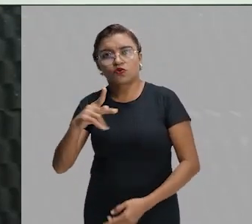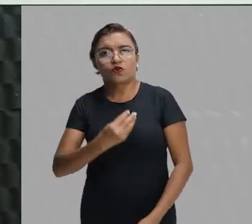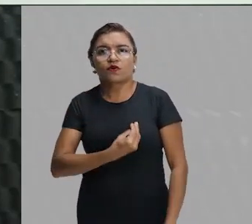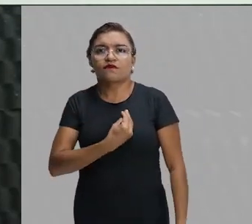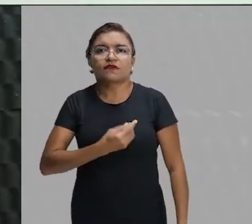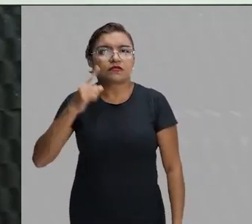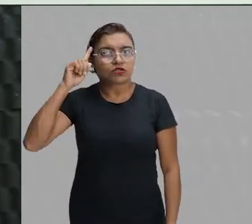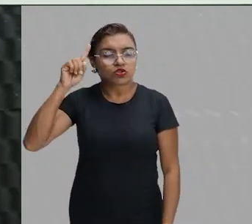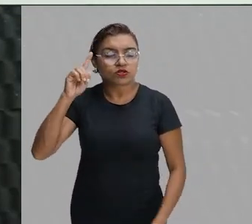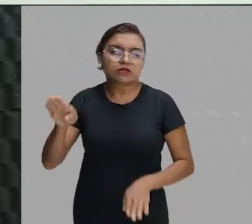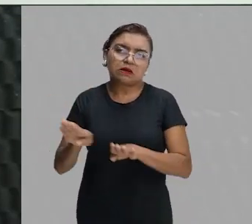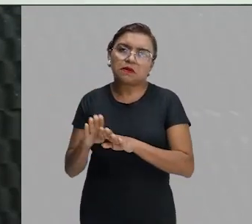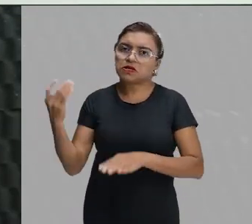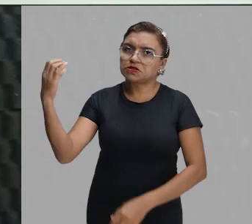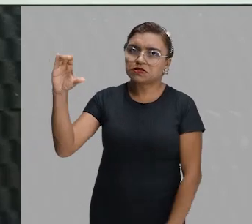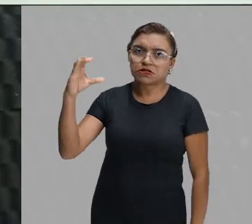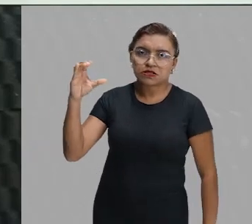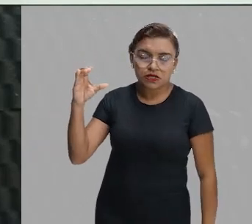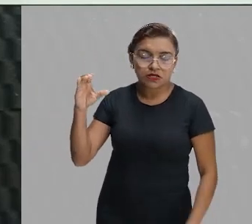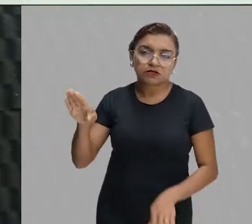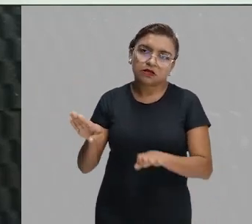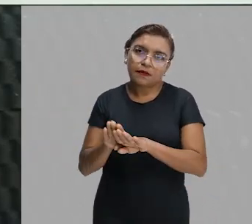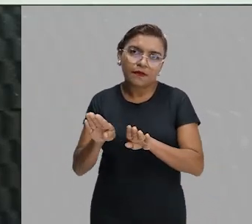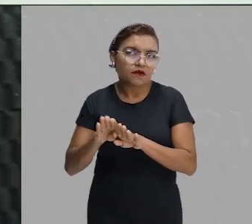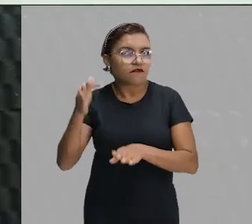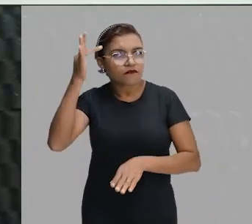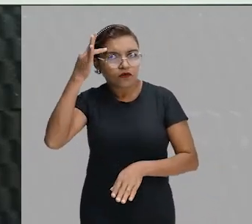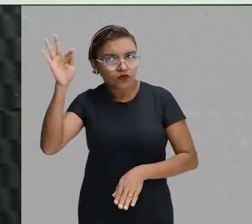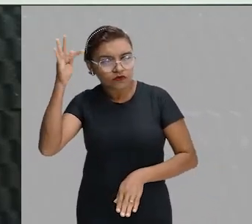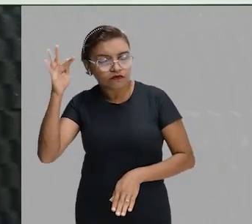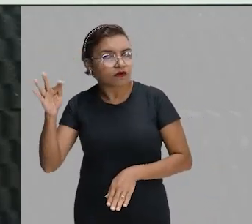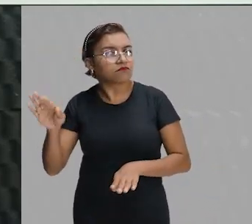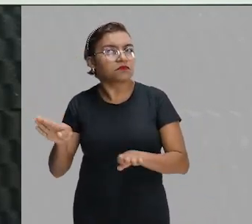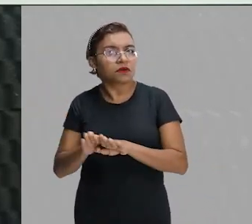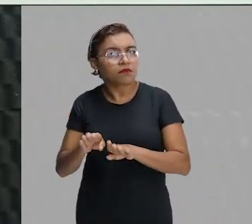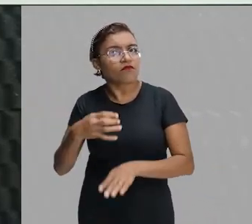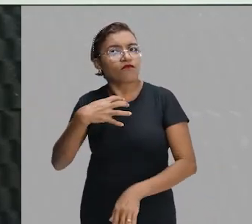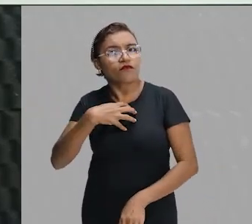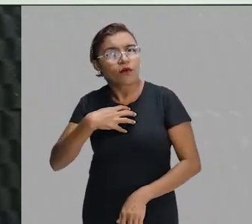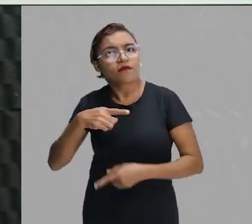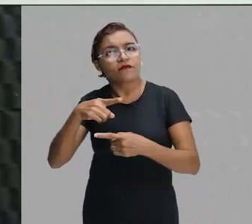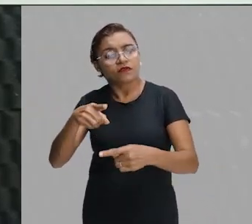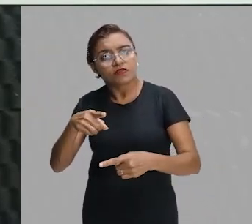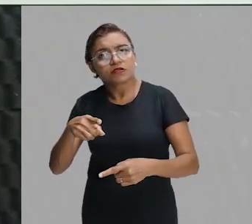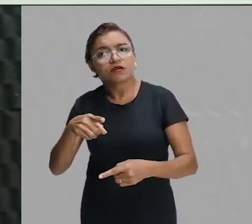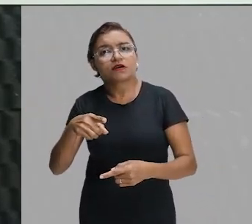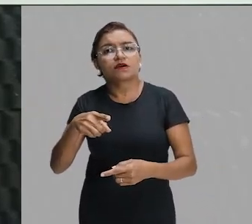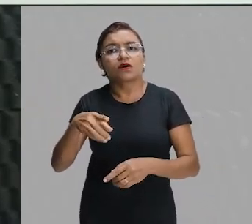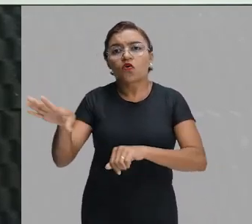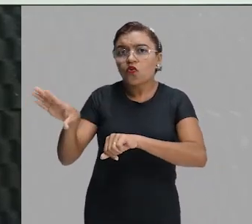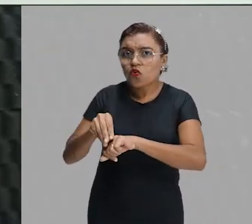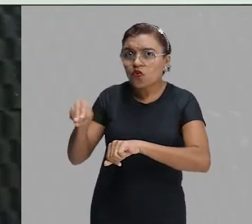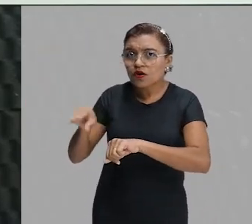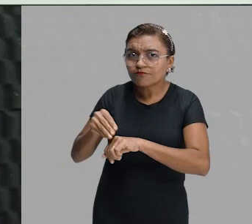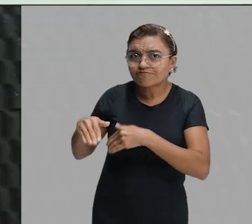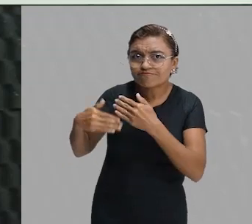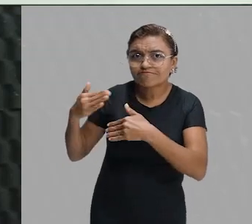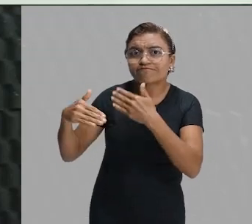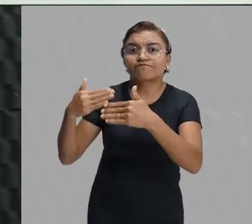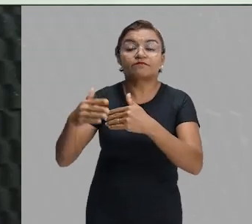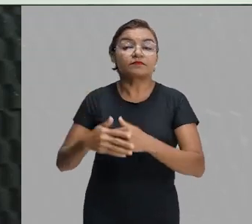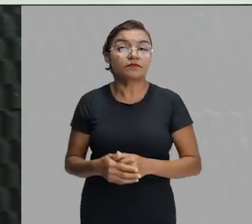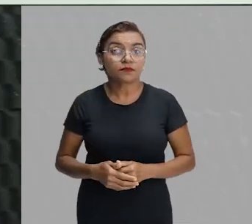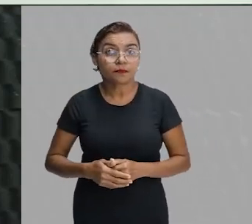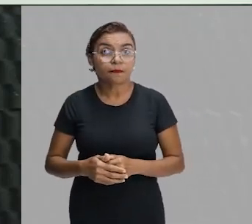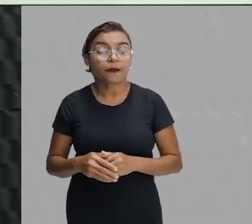exemplos da ciência, exemplos da própria filosofia, é também uma boa forma de você construir conhecimento. Você